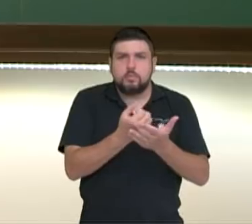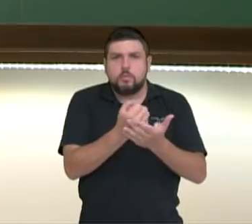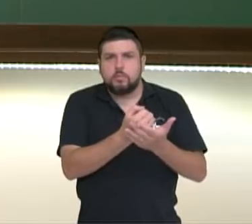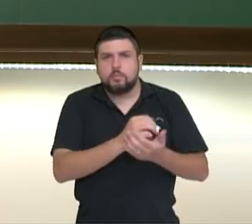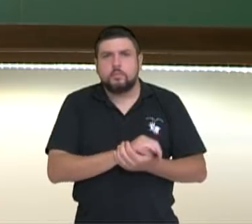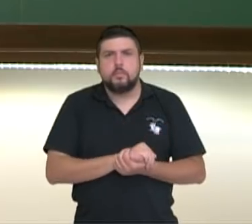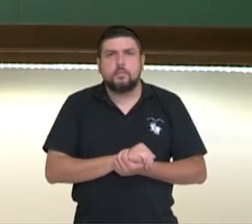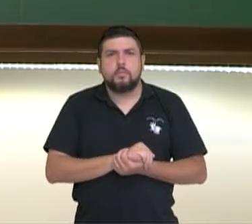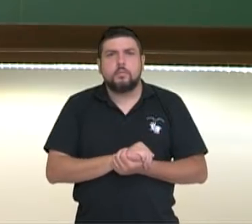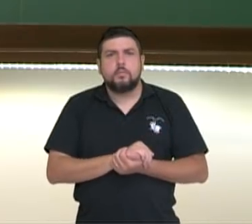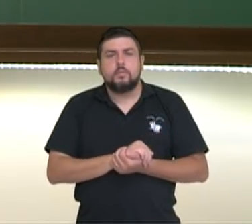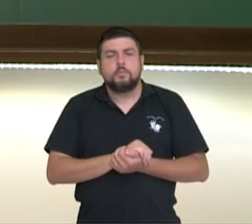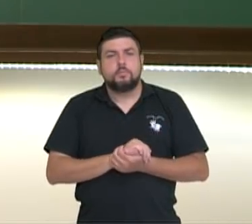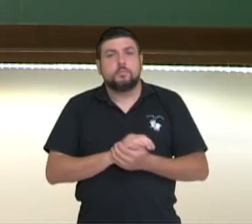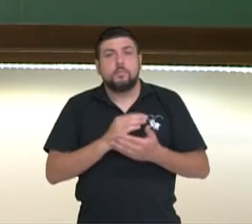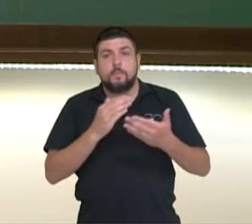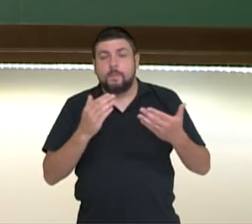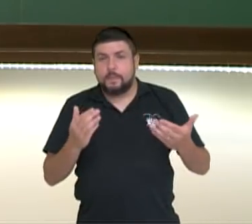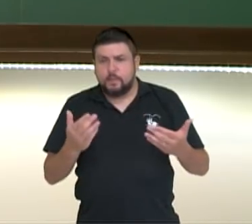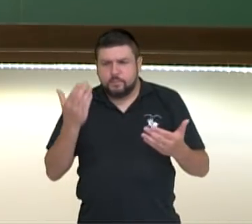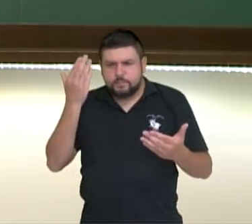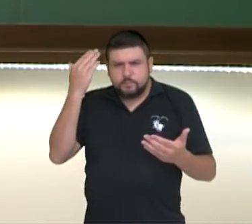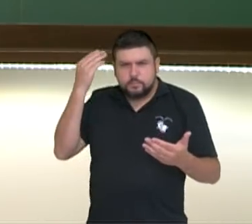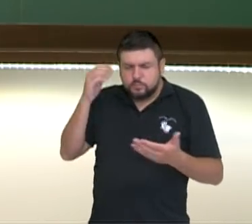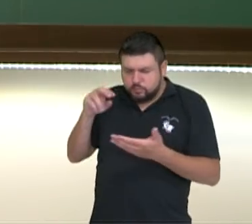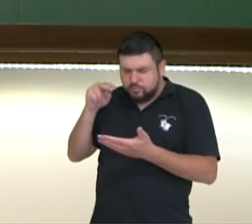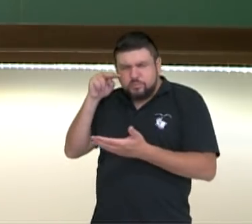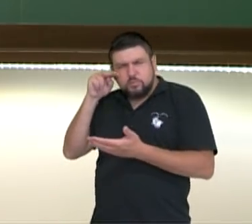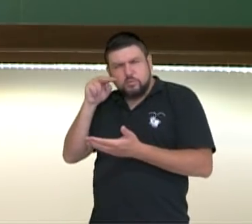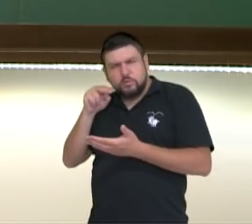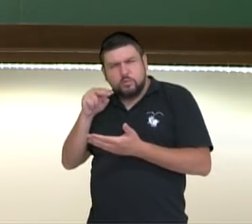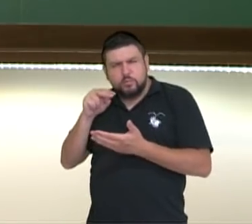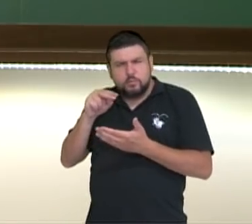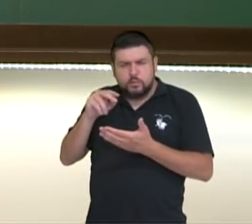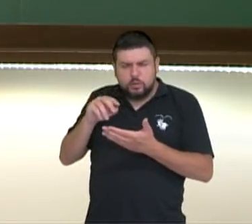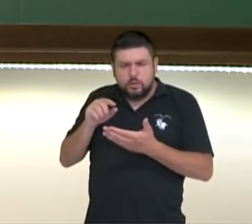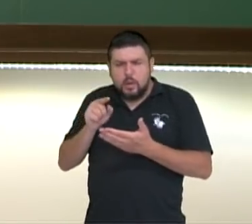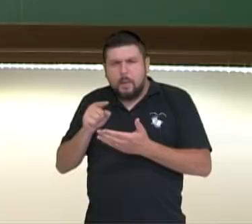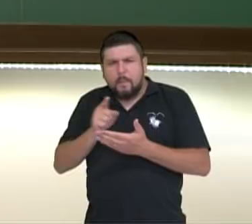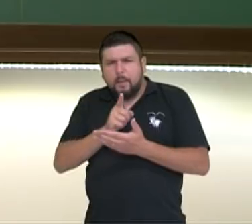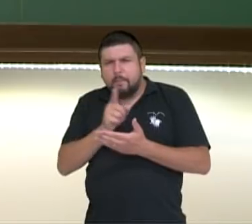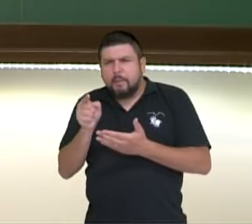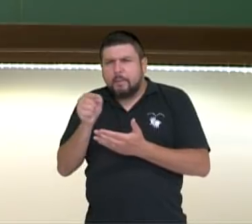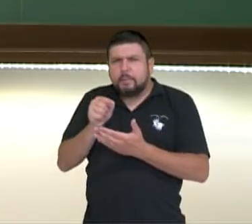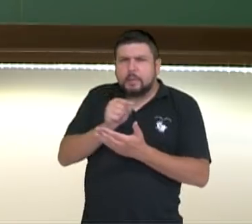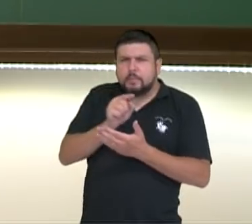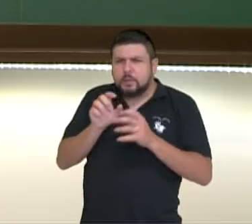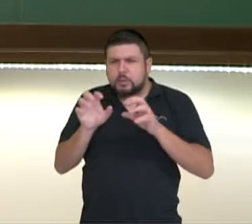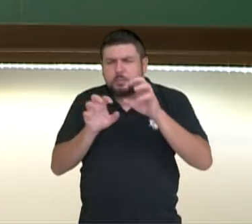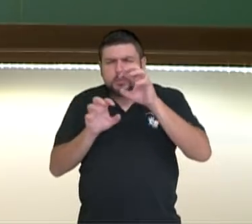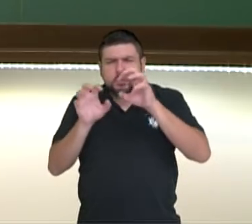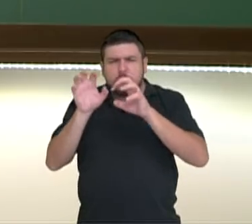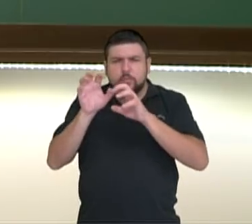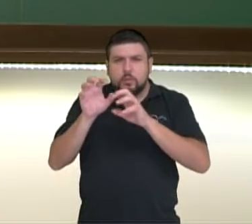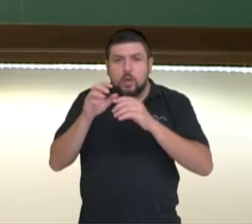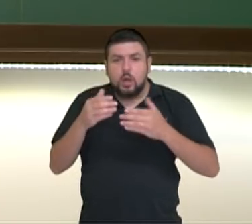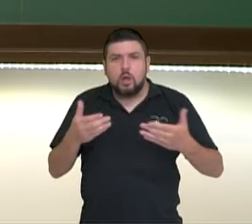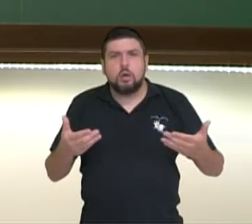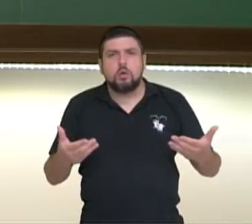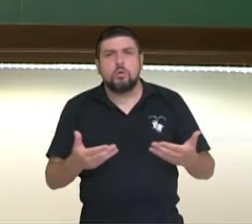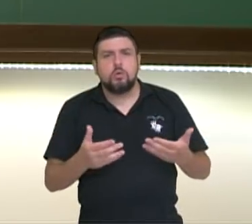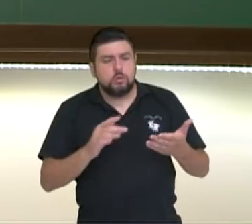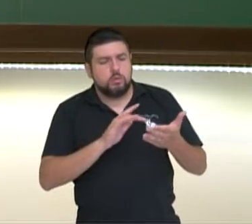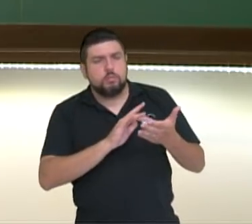a possibilidade de gráfico, a resolução gráfica, as telas melhoraram muito, elas passaram a ser telas, né,